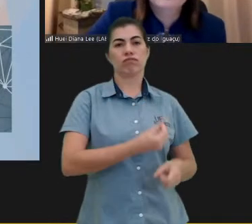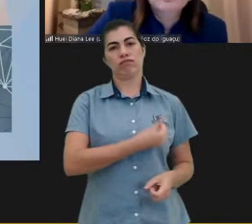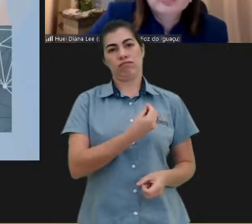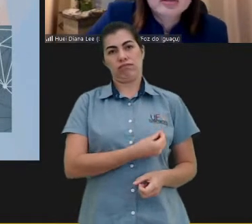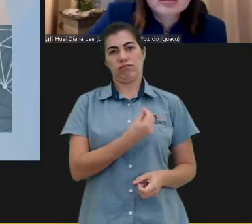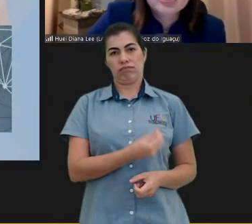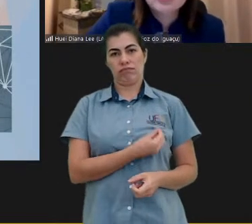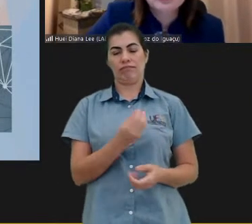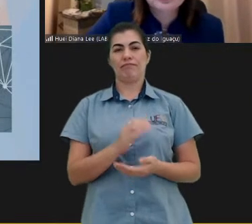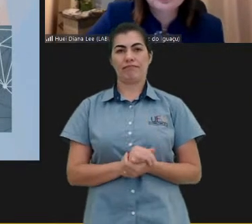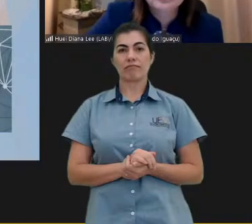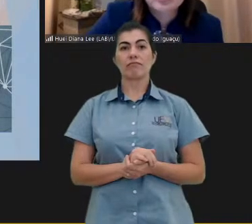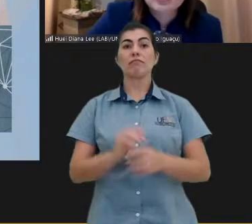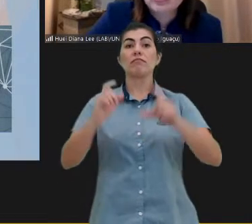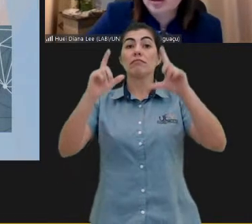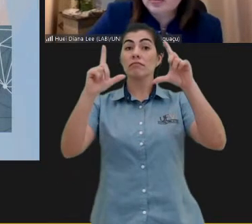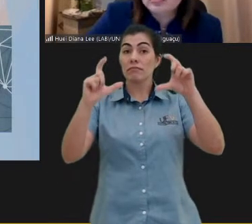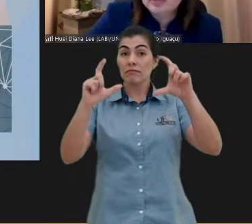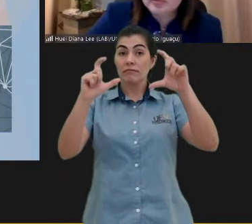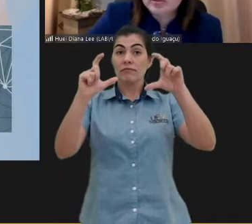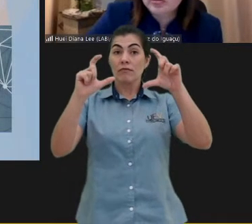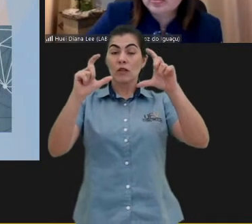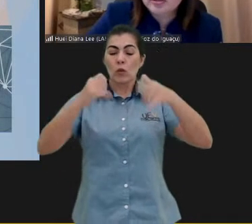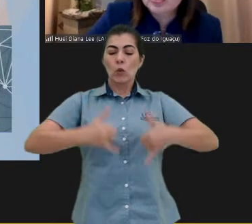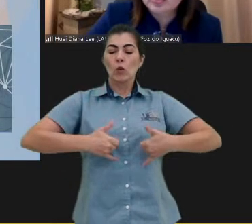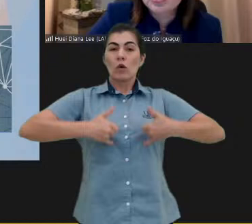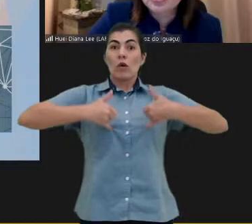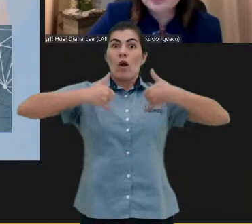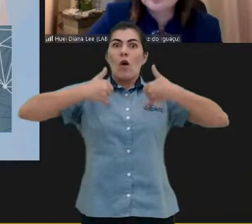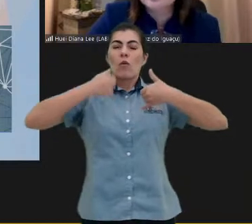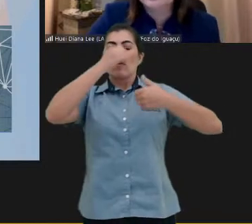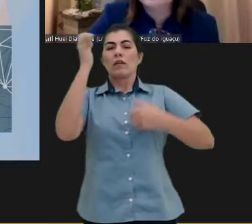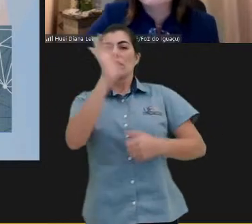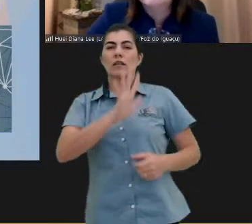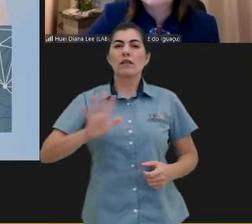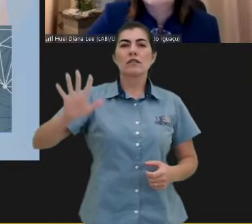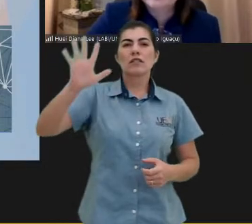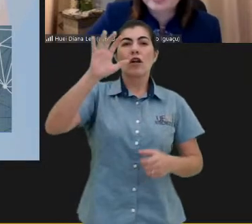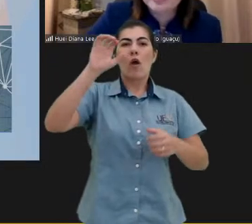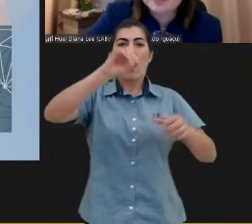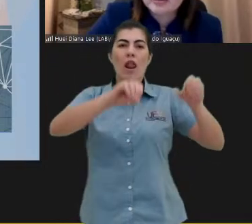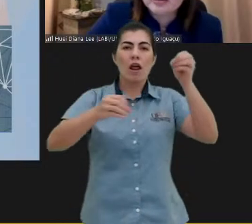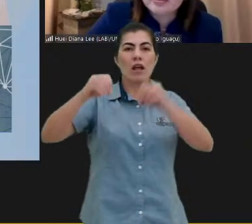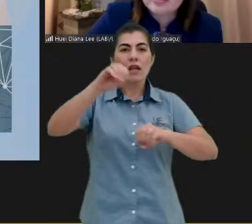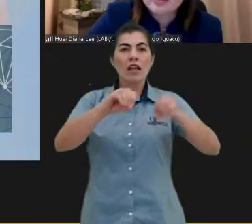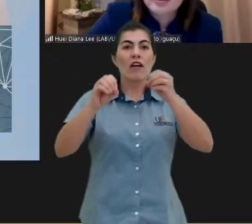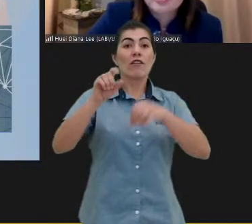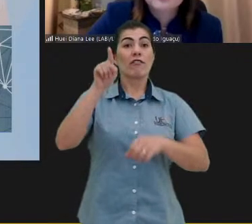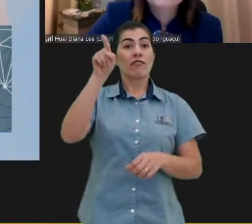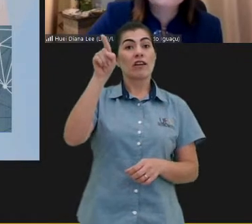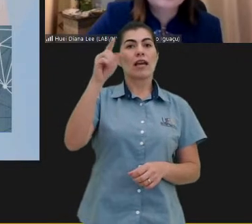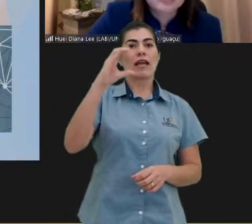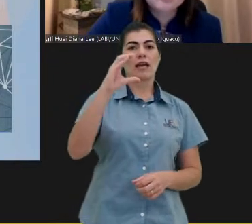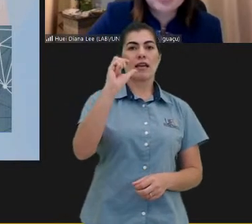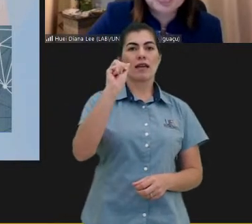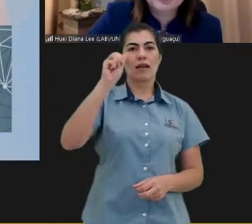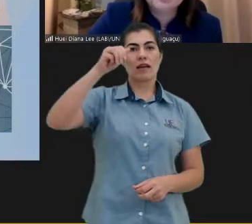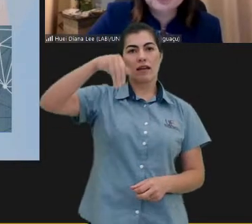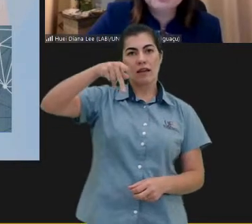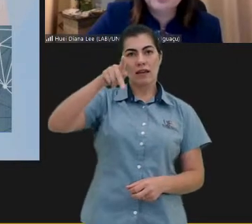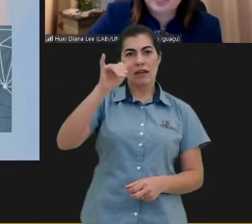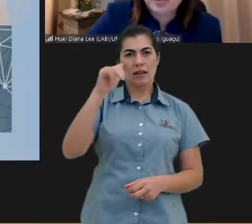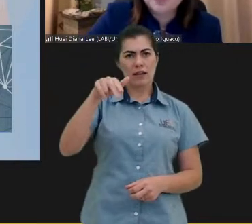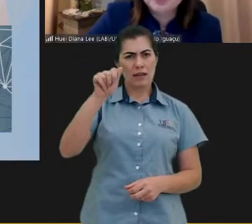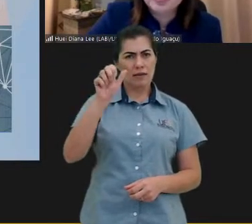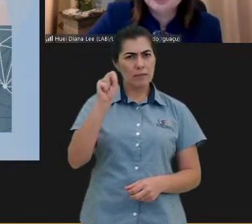Esse é um grande orgulho nacional, o Laboratório Nacional de Luz Síncrotron, fica em Campinas. Vocês certamente já